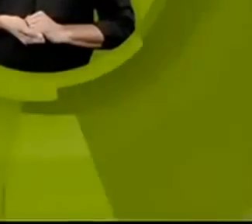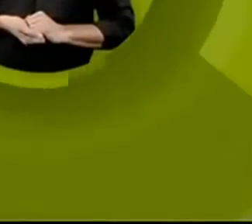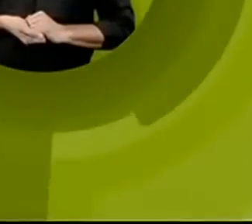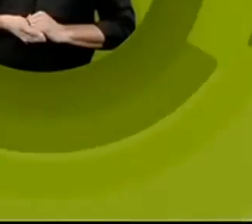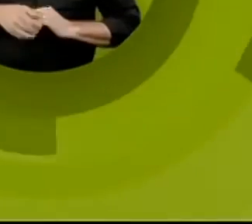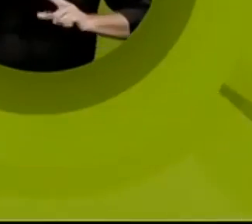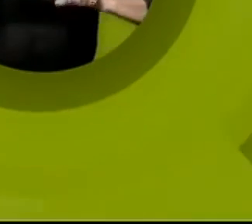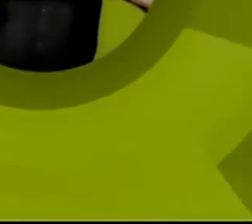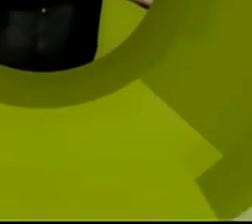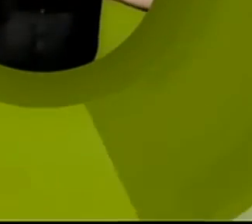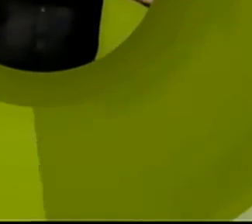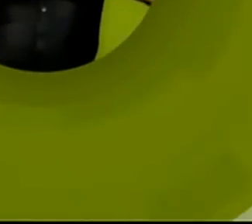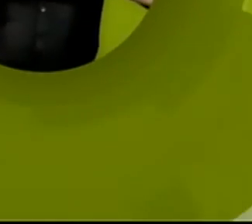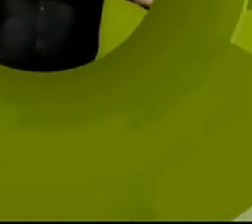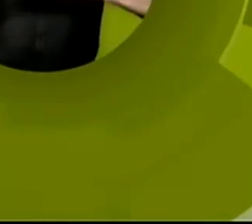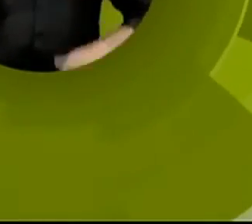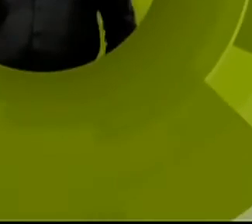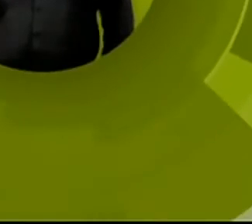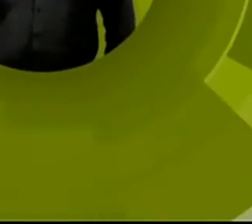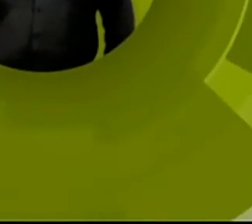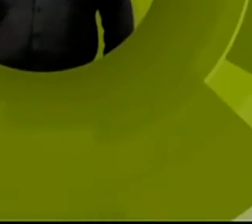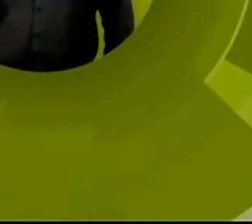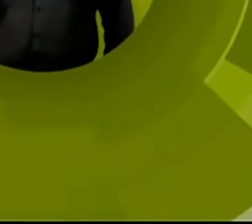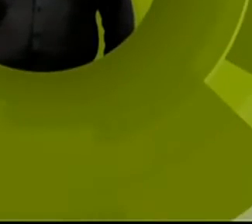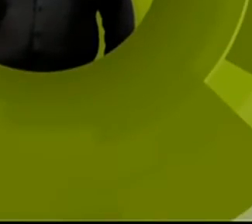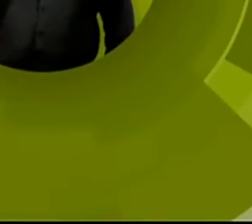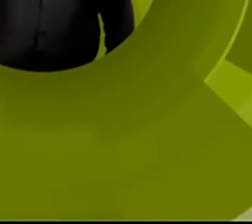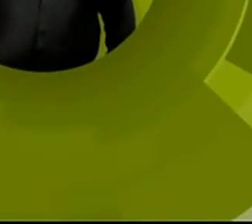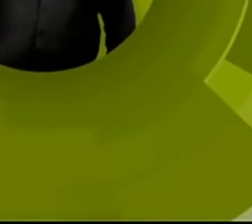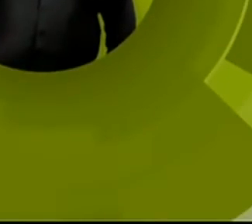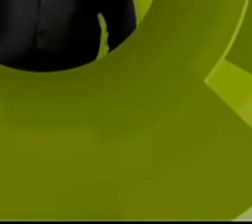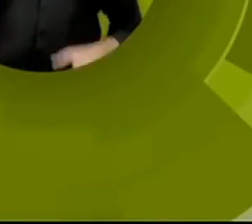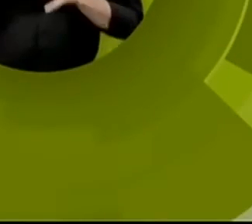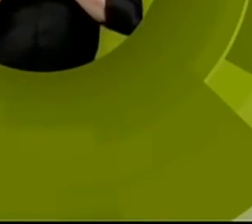O programa a seguir é livre para todos os públicos.